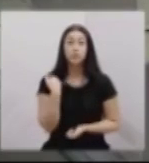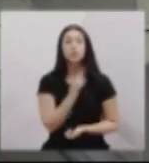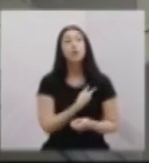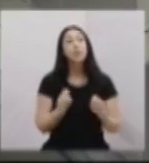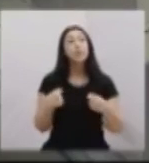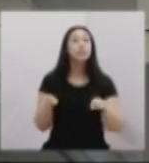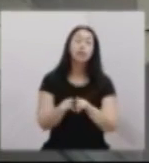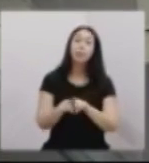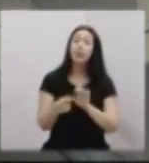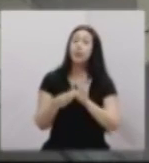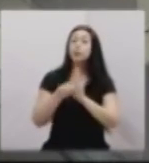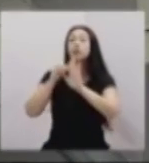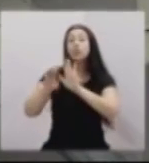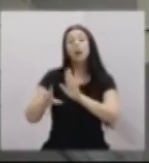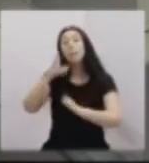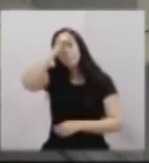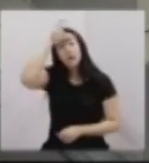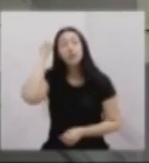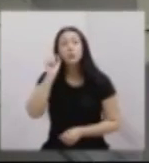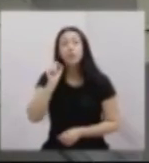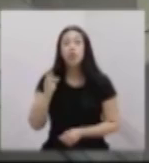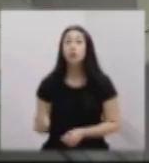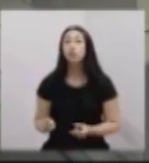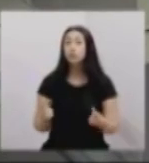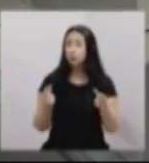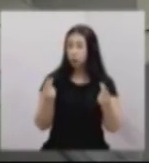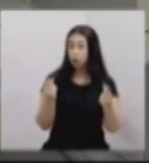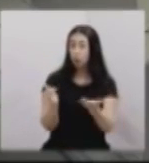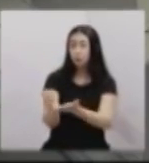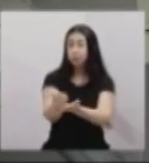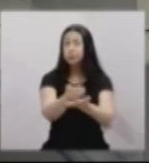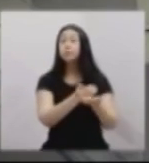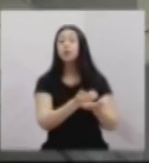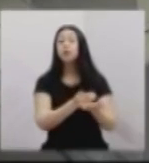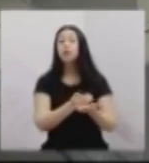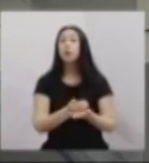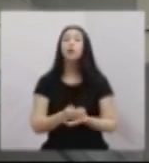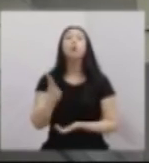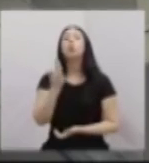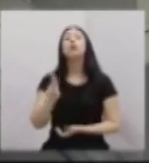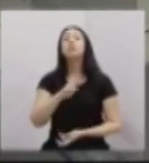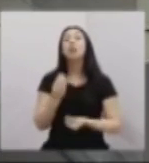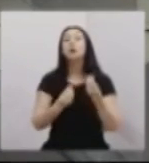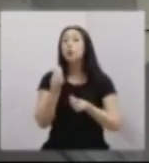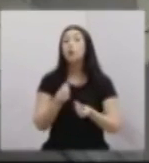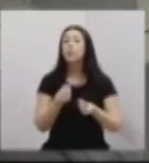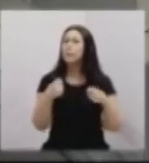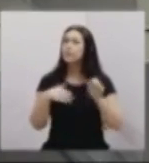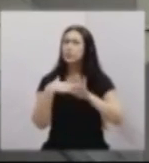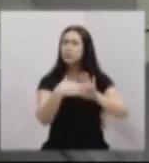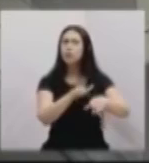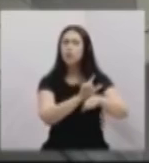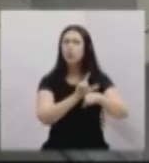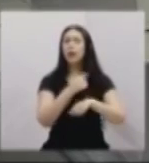também indicar para o prefeito que esse dinheiro arrecadado, caso a lei do vereador Rodrigo não vá para frente, que ele seja aplicado no próprio comércio.